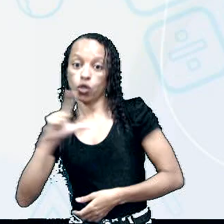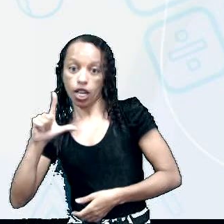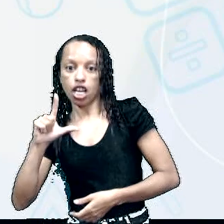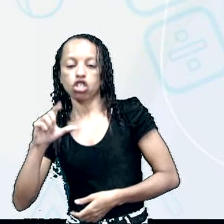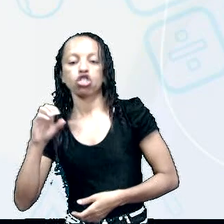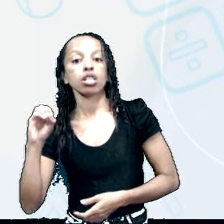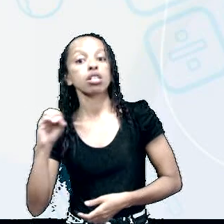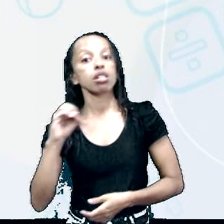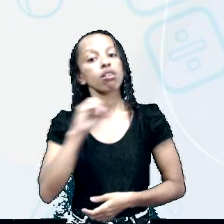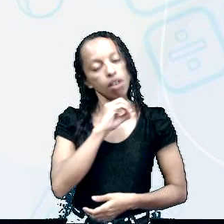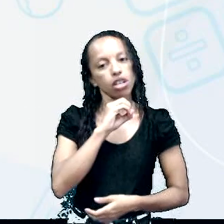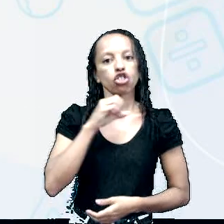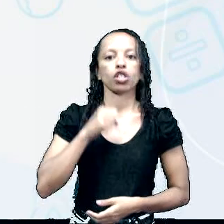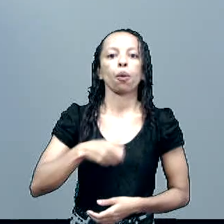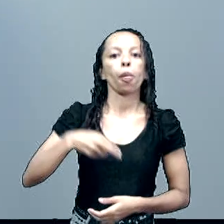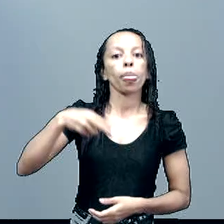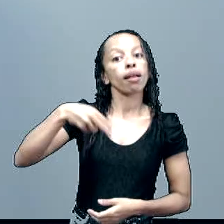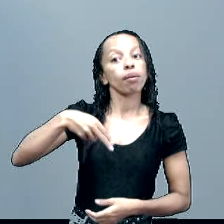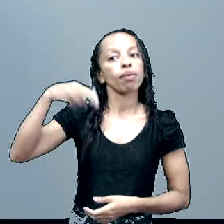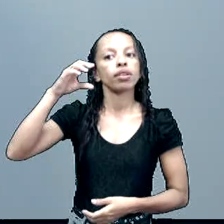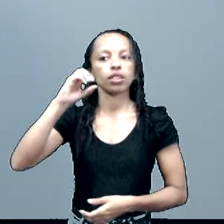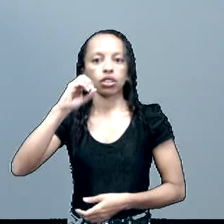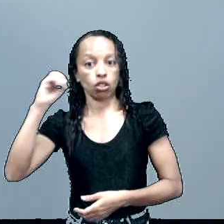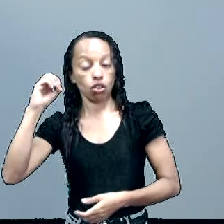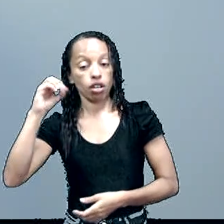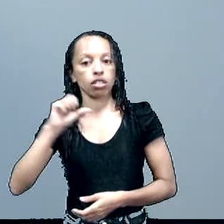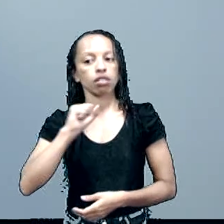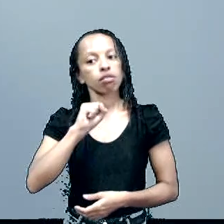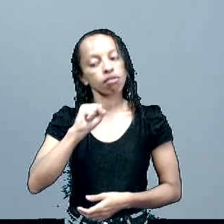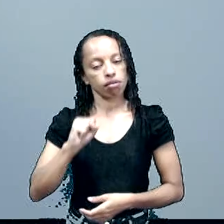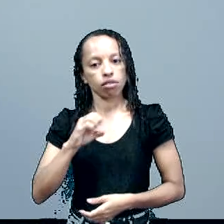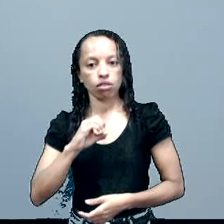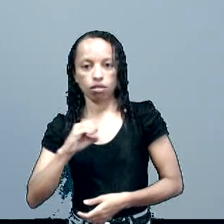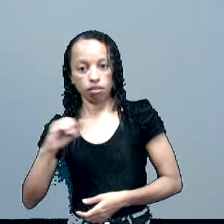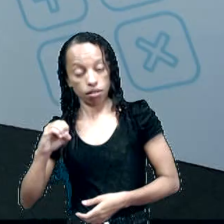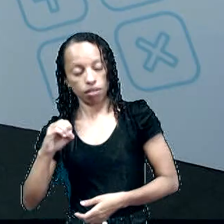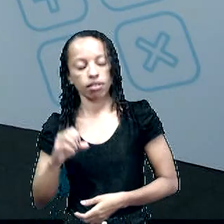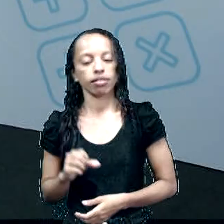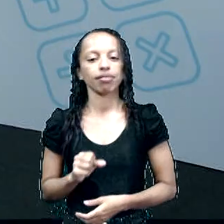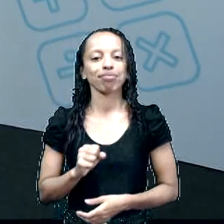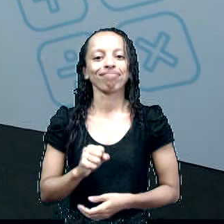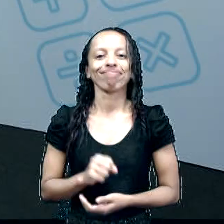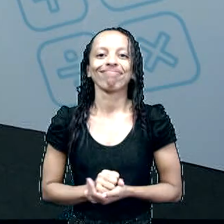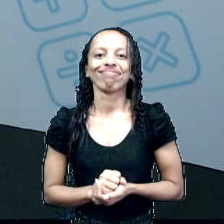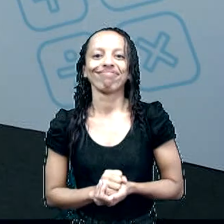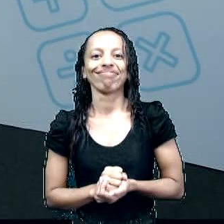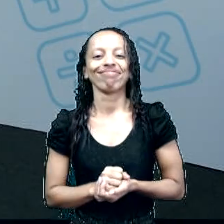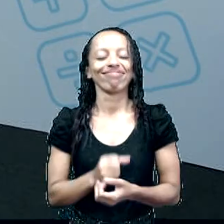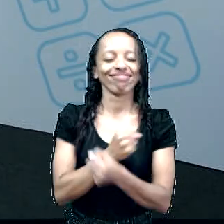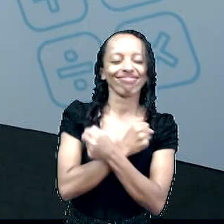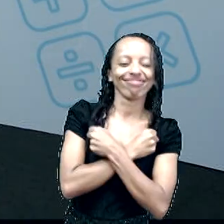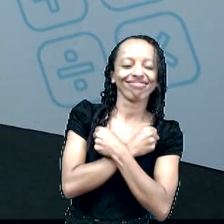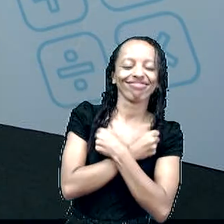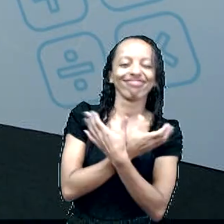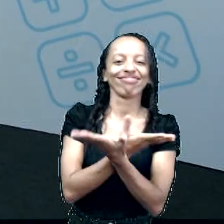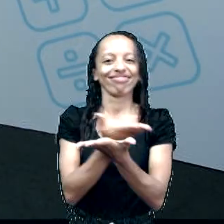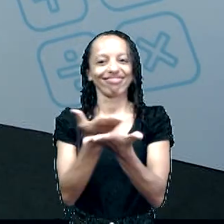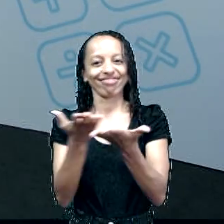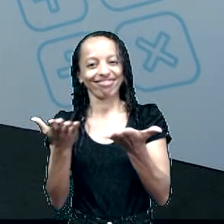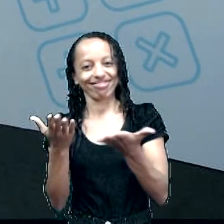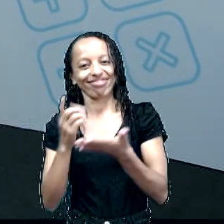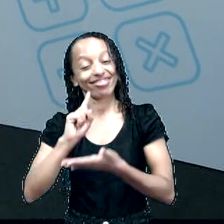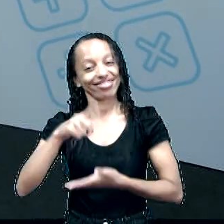Sudeste Sudoeste e Noroeste então gente um forte abraço para vocês até a próxima aula e